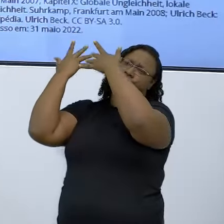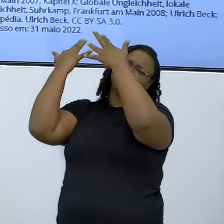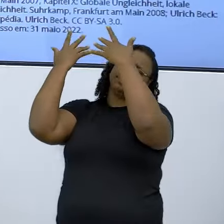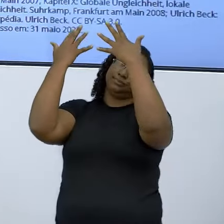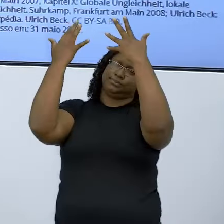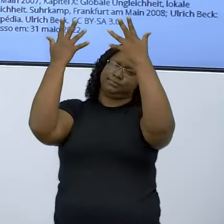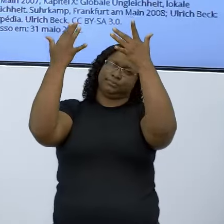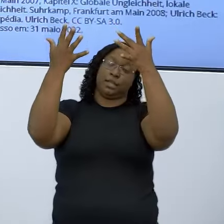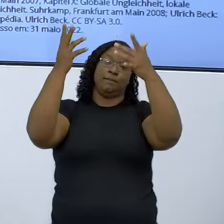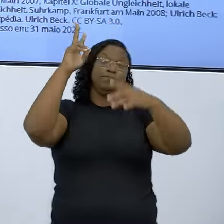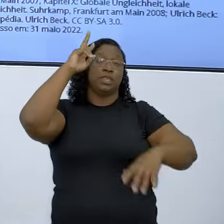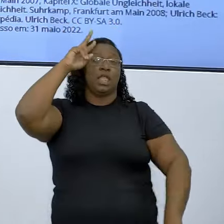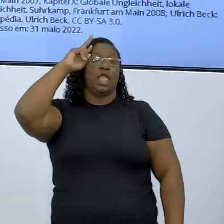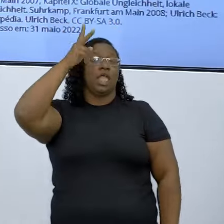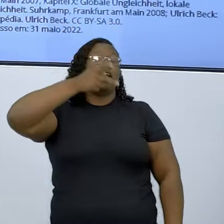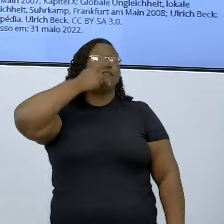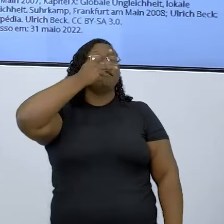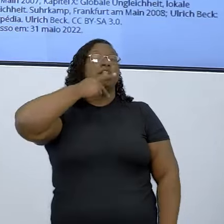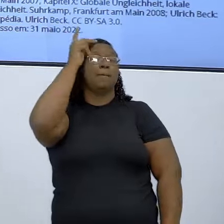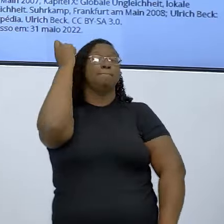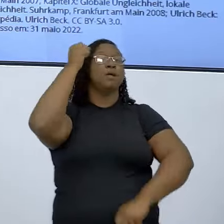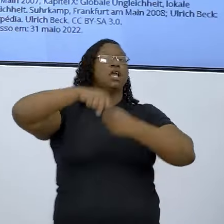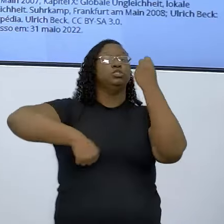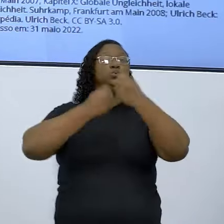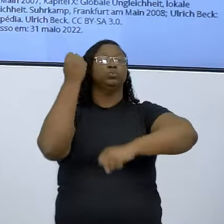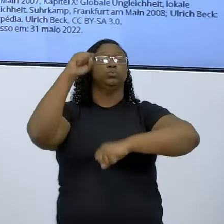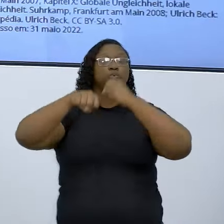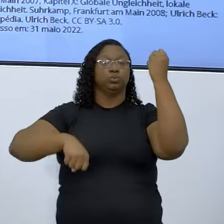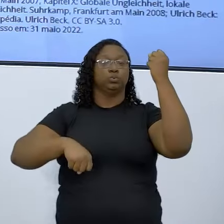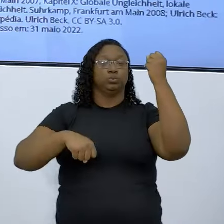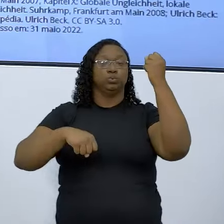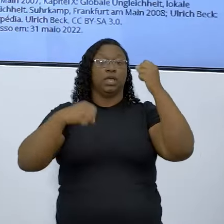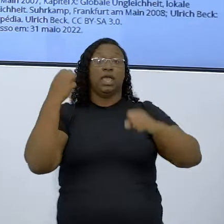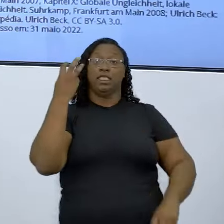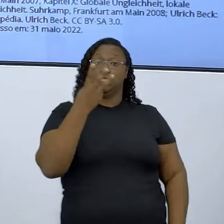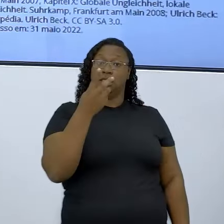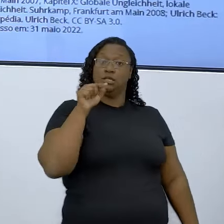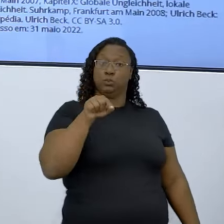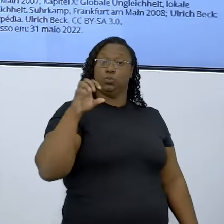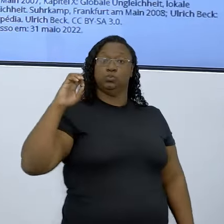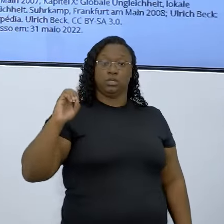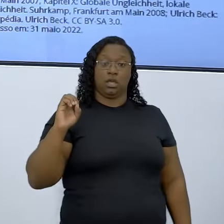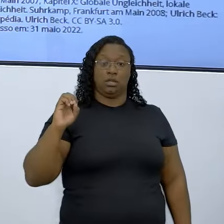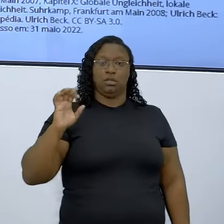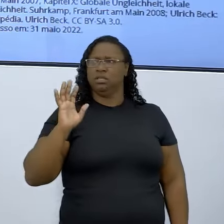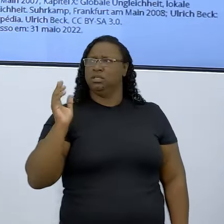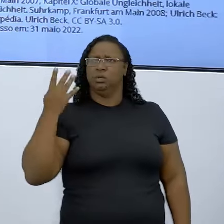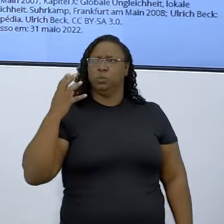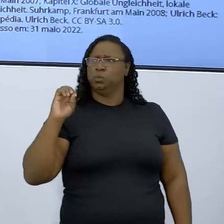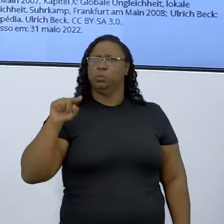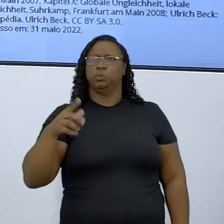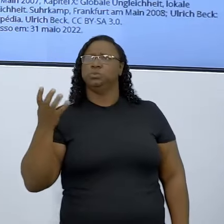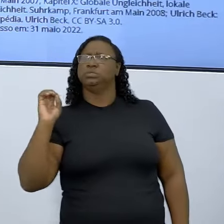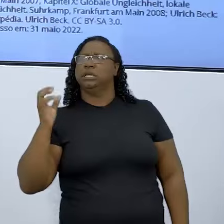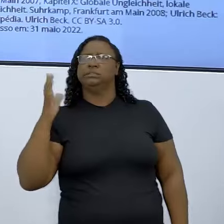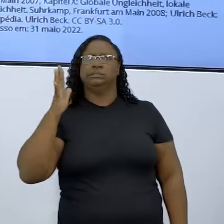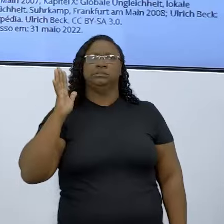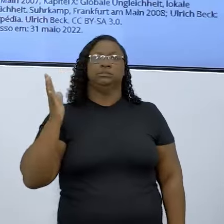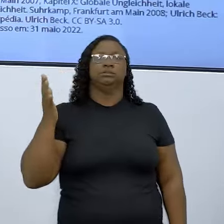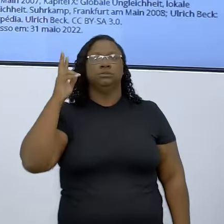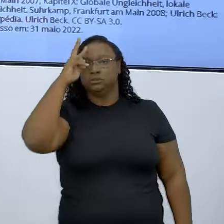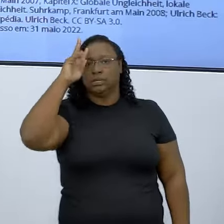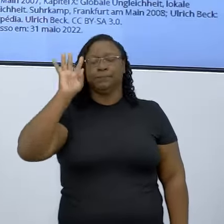falamos sobre a indústria 4.0, 3.0, 3.0, 4.0. alguma coisa 0.0, é 3 ou